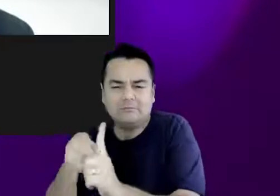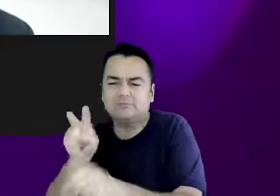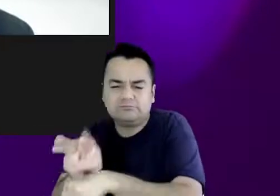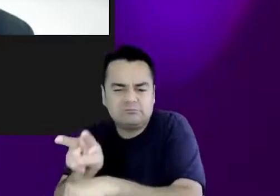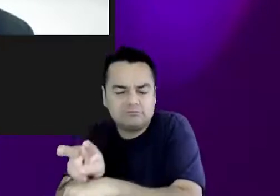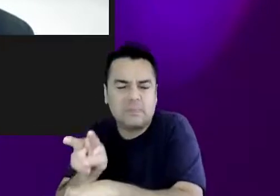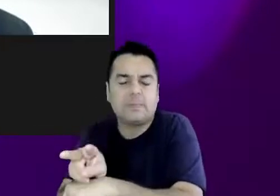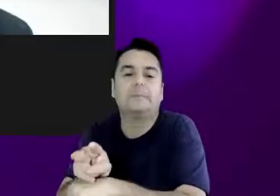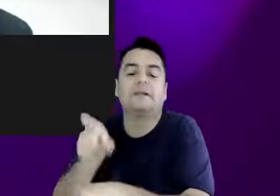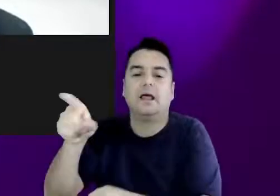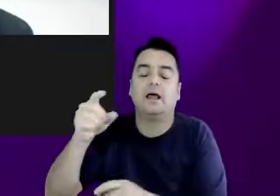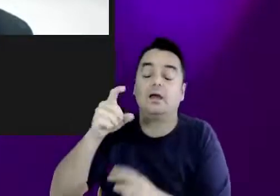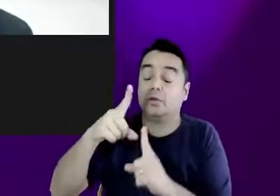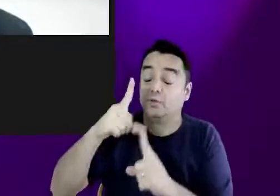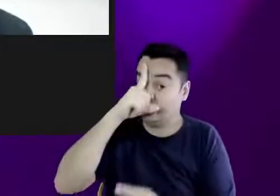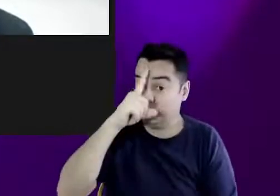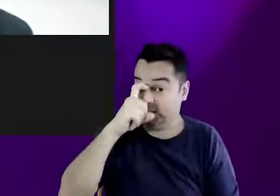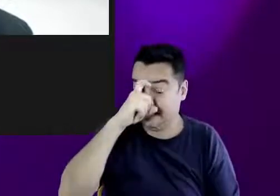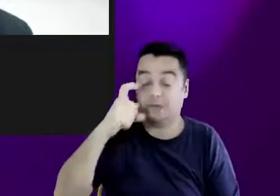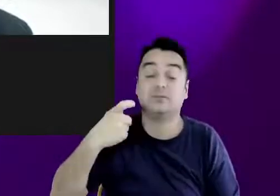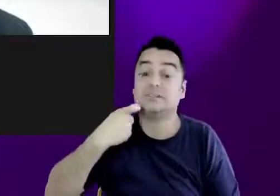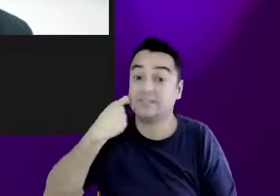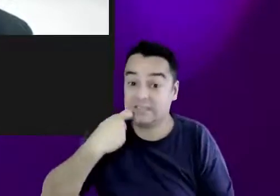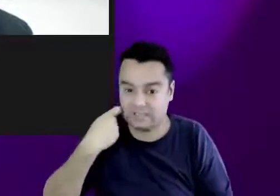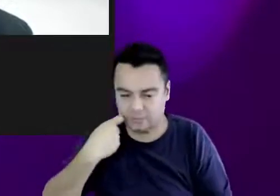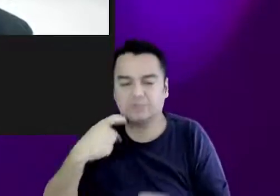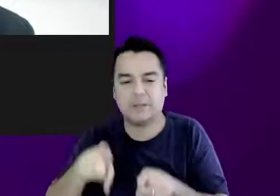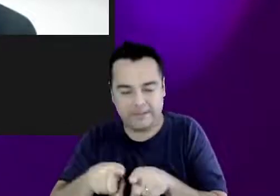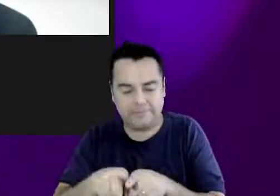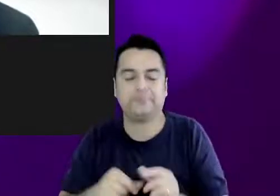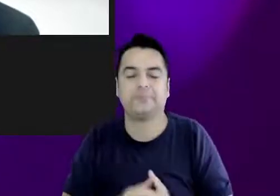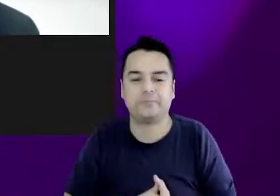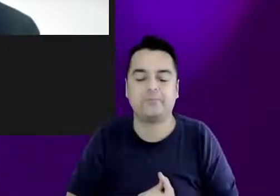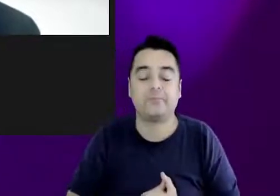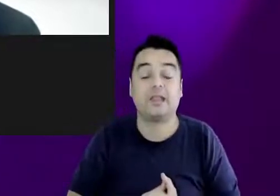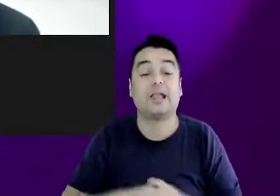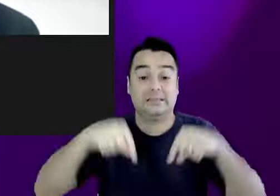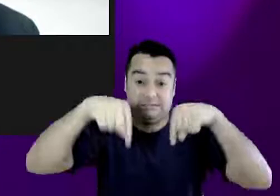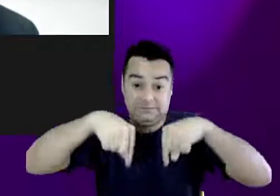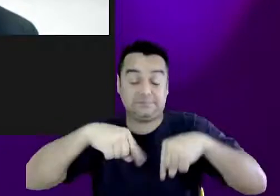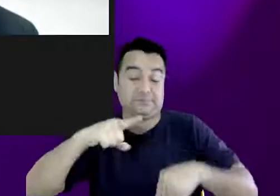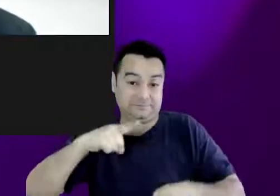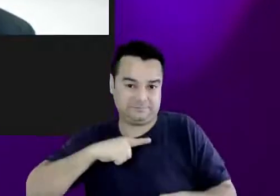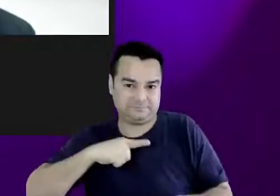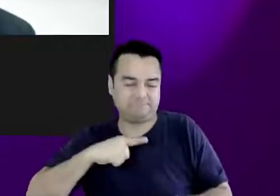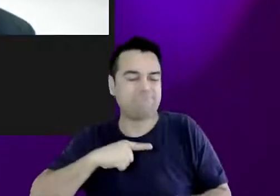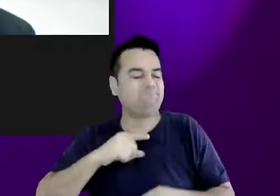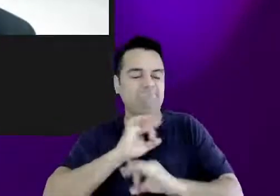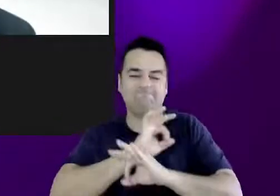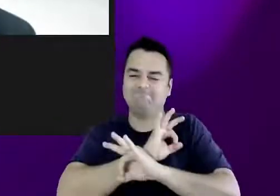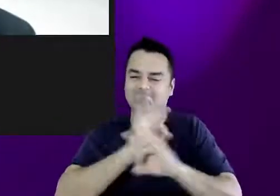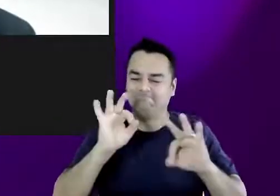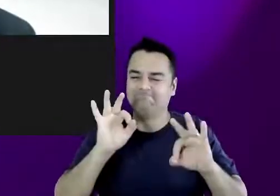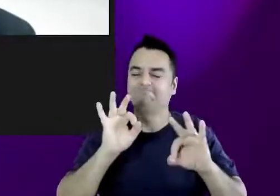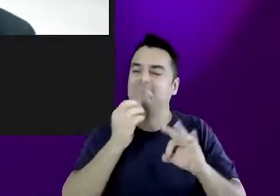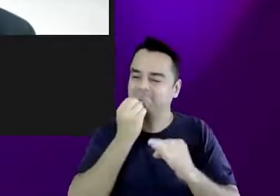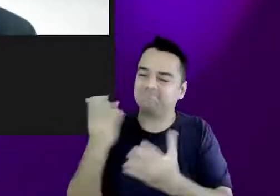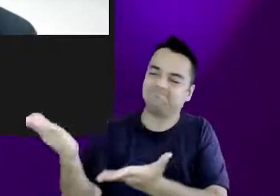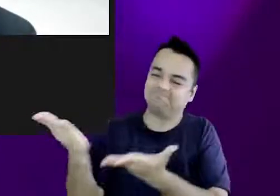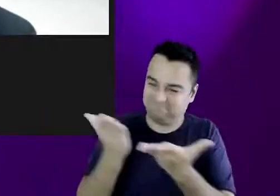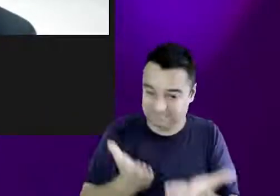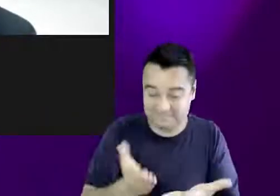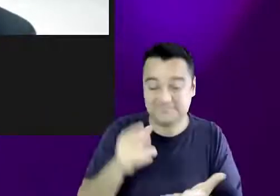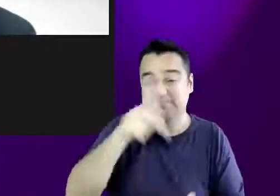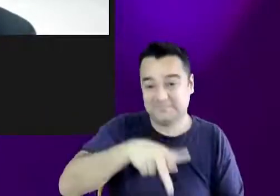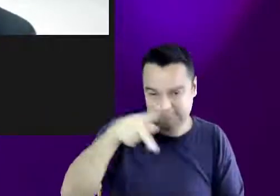Hospital de Santos, também do nosso grupo da United Health. E aqui nós temos a honra de estar com ele.